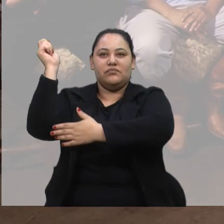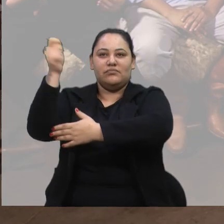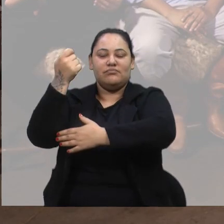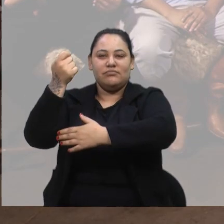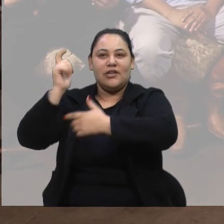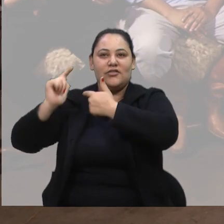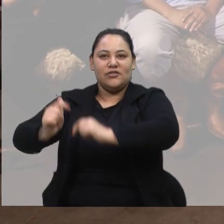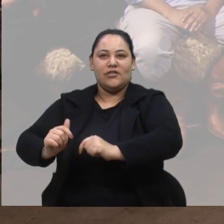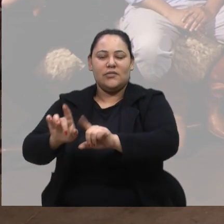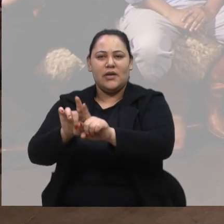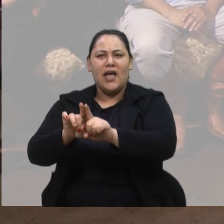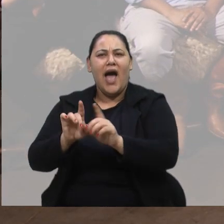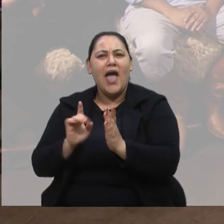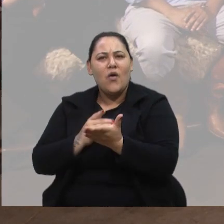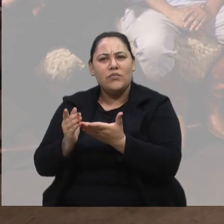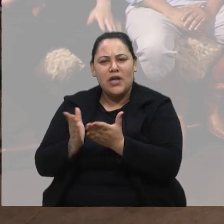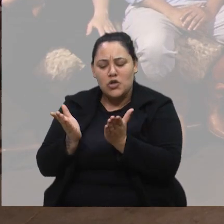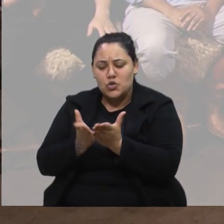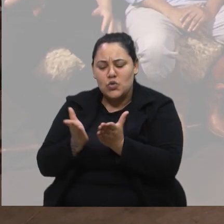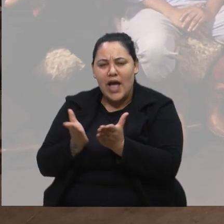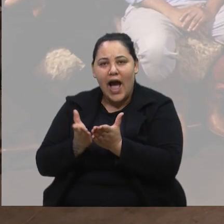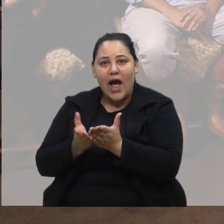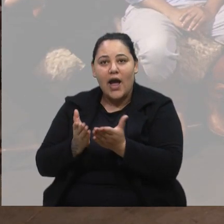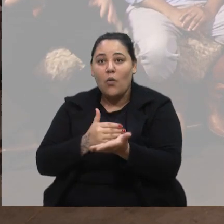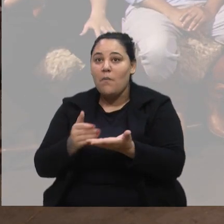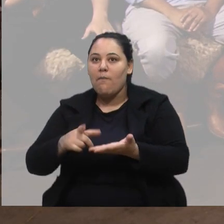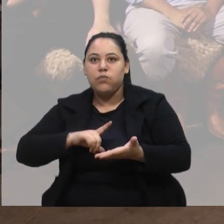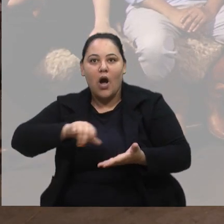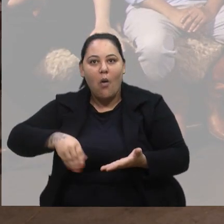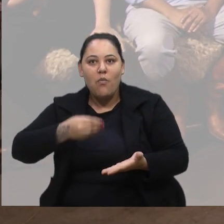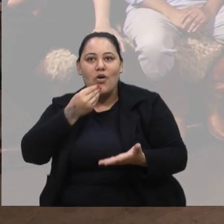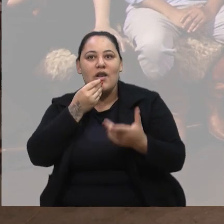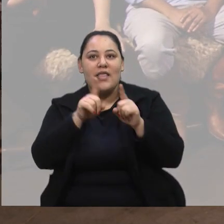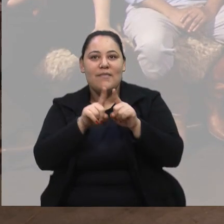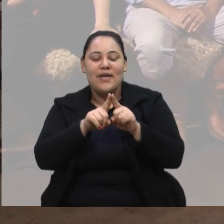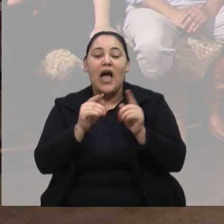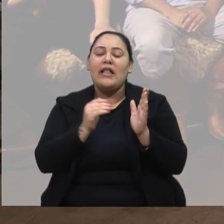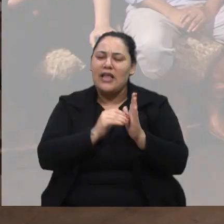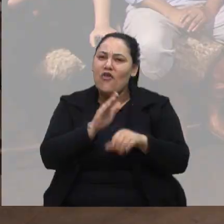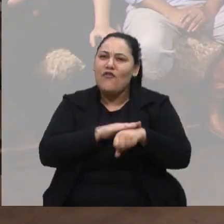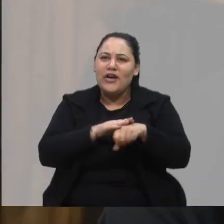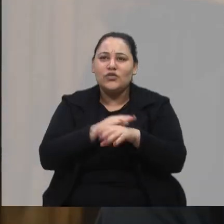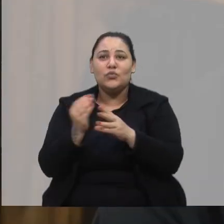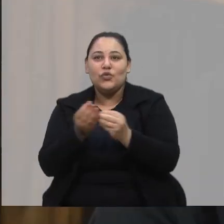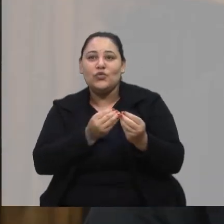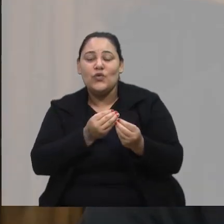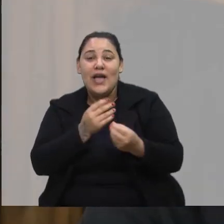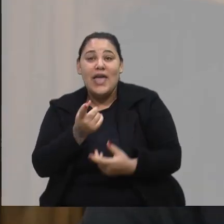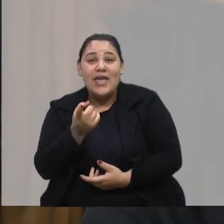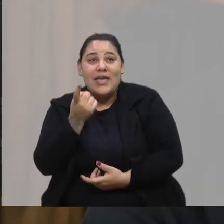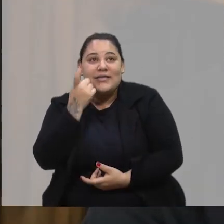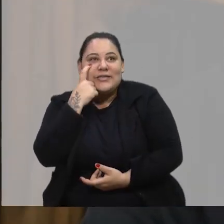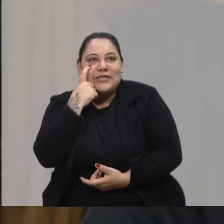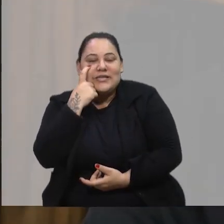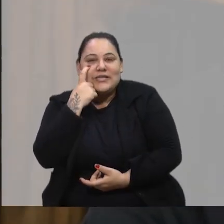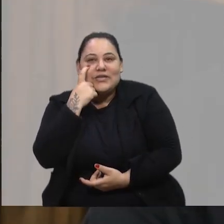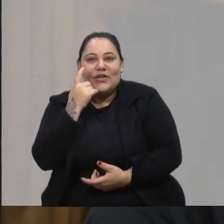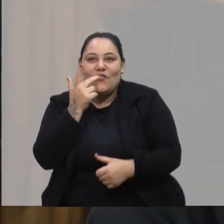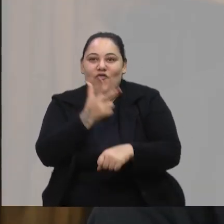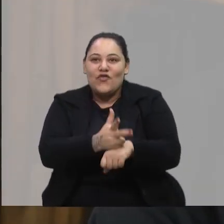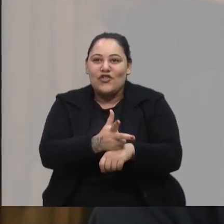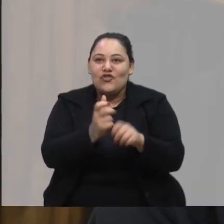Fui estudando e as oportunidades foram surgindo. Eu até comento com o Robson, eu sempre olhei os vídeos dele com o